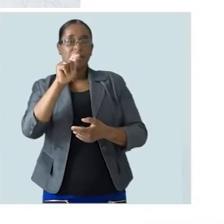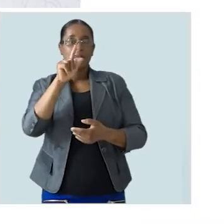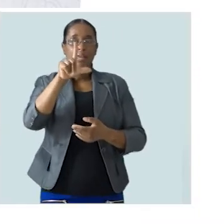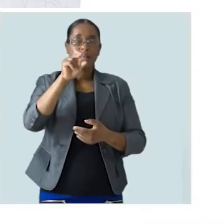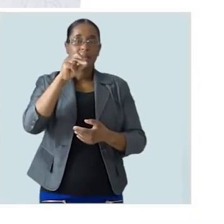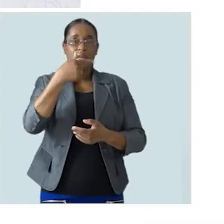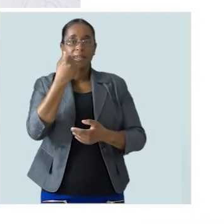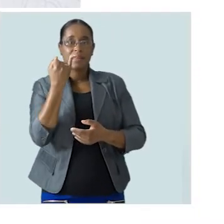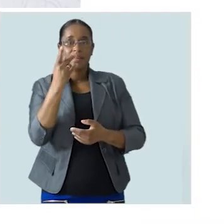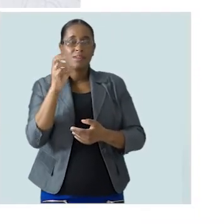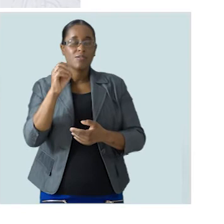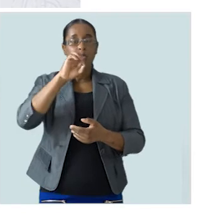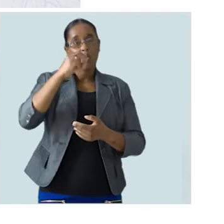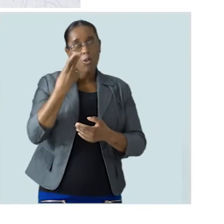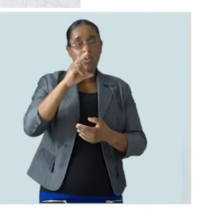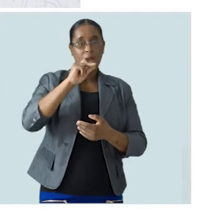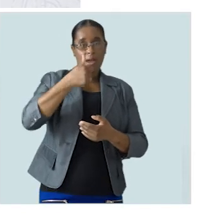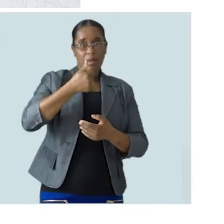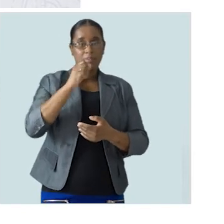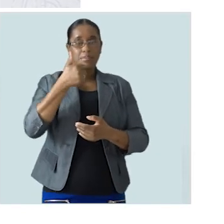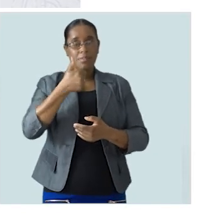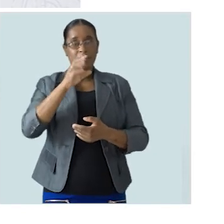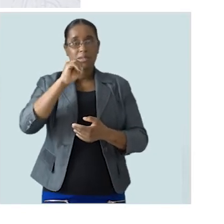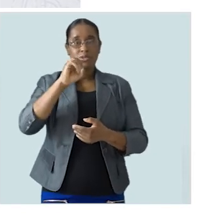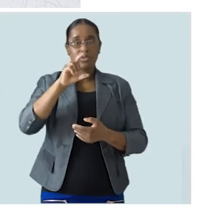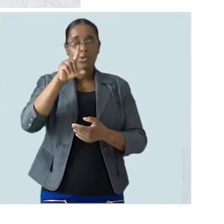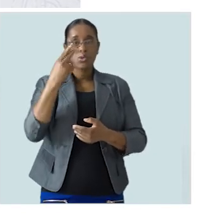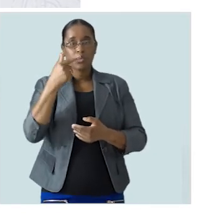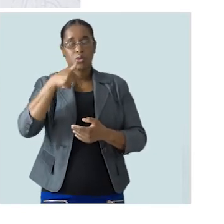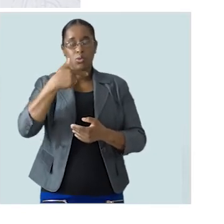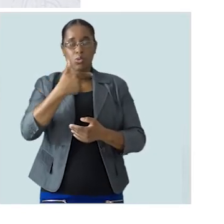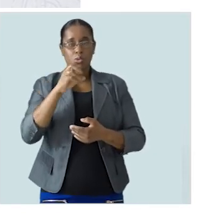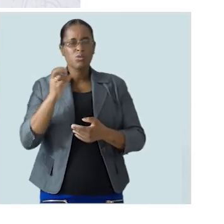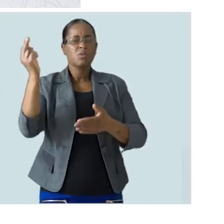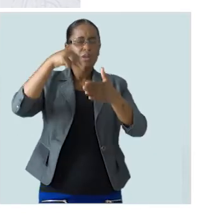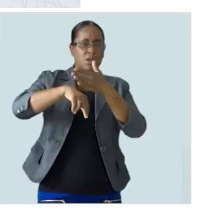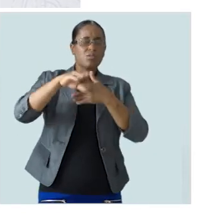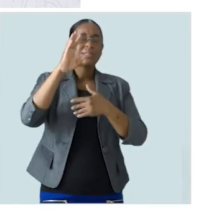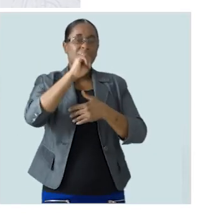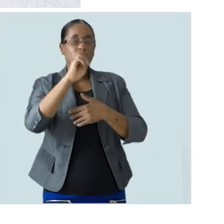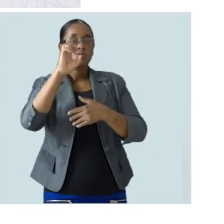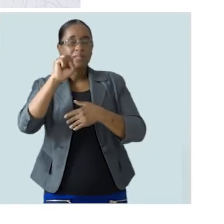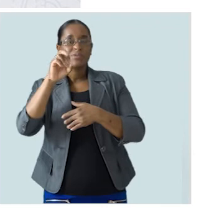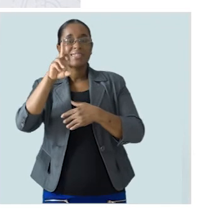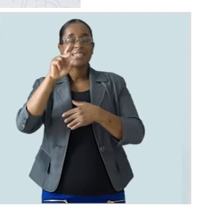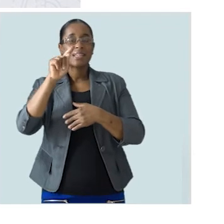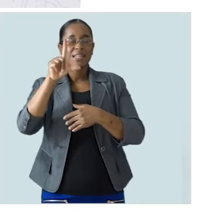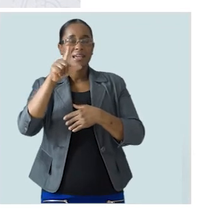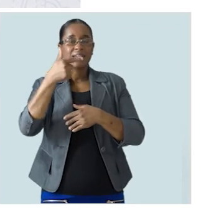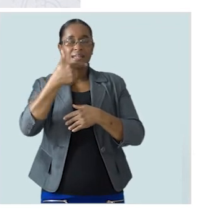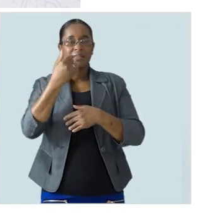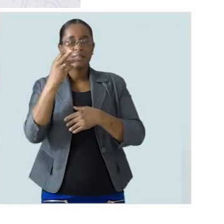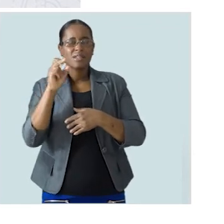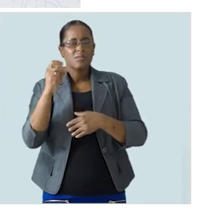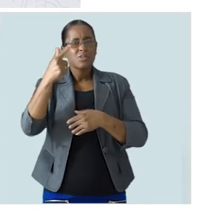ou absoluto. Dentro do grau superlativo relativo, temos de